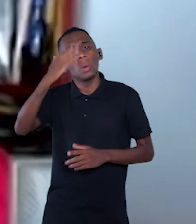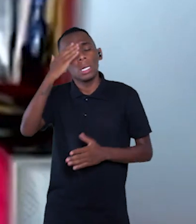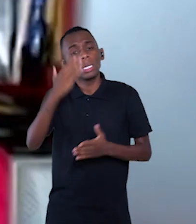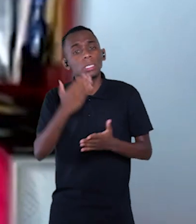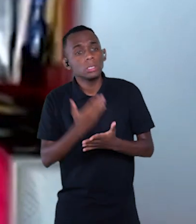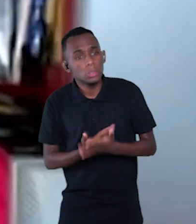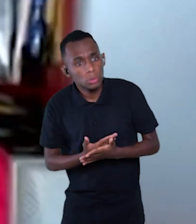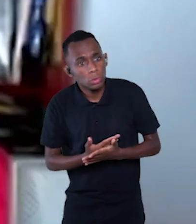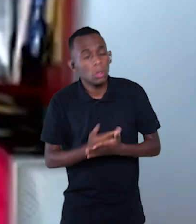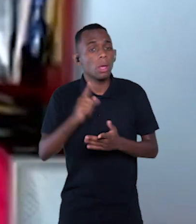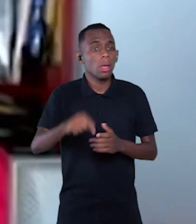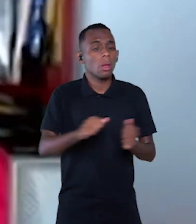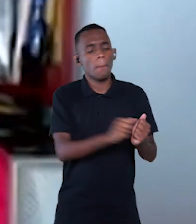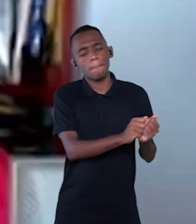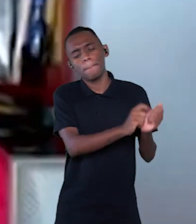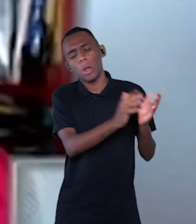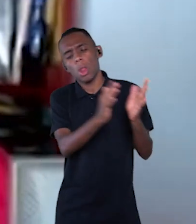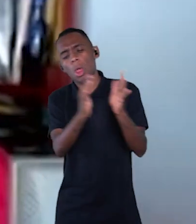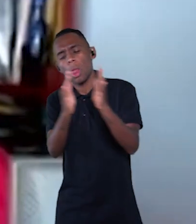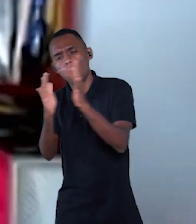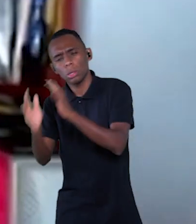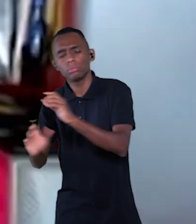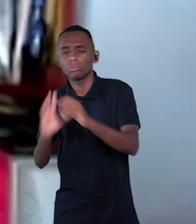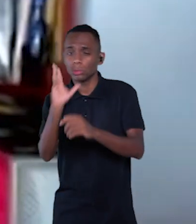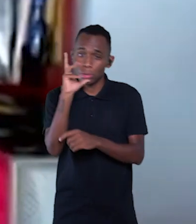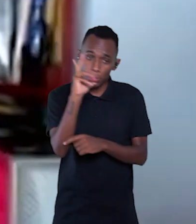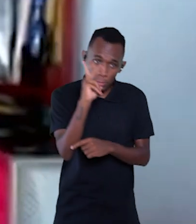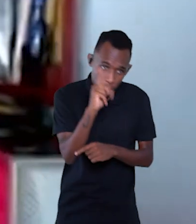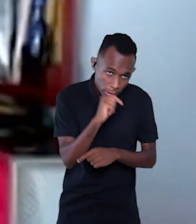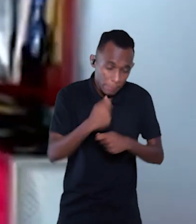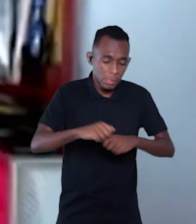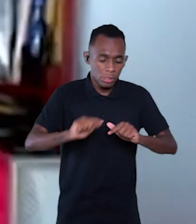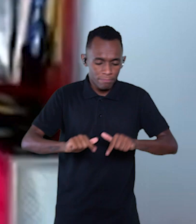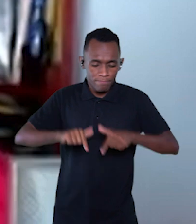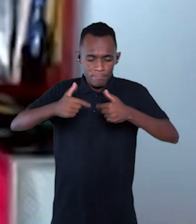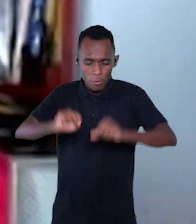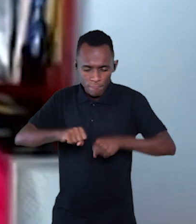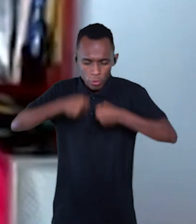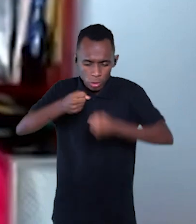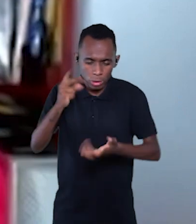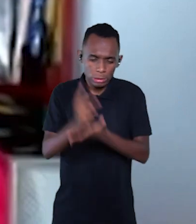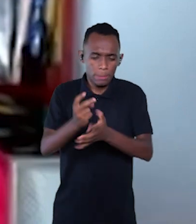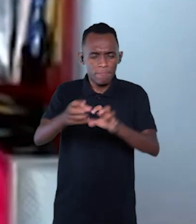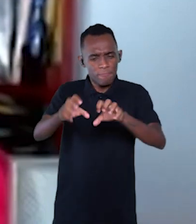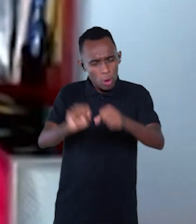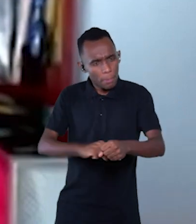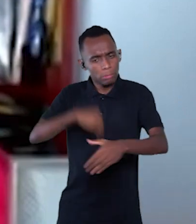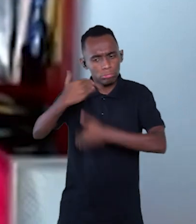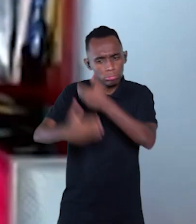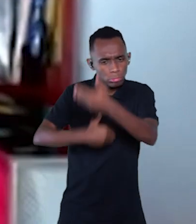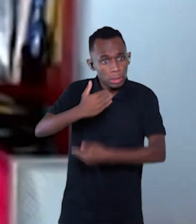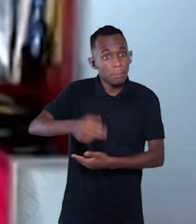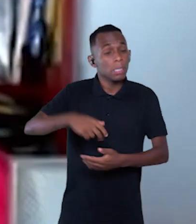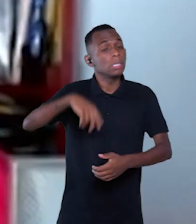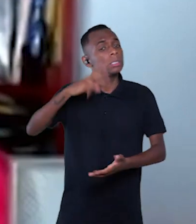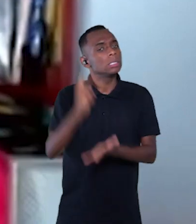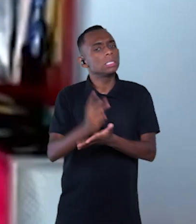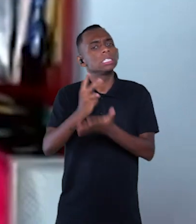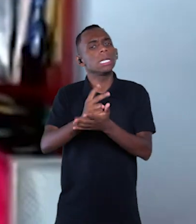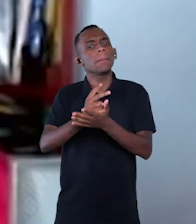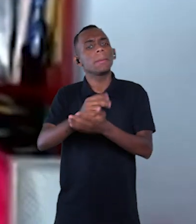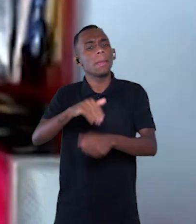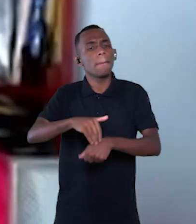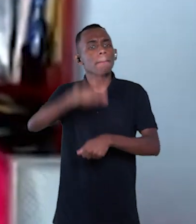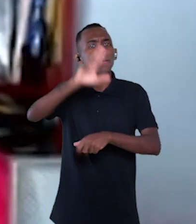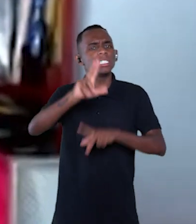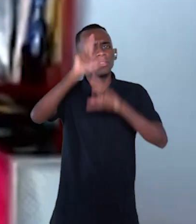é um processo de médio e longo prazo, e a gente precisa se fortalecer e se formar cada vez mais, para poder estar cada